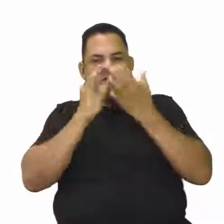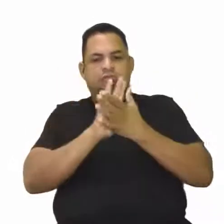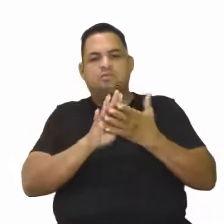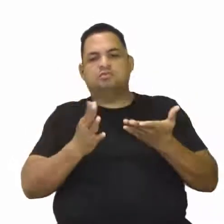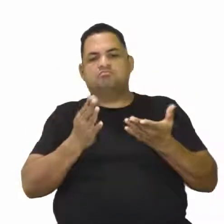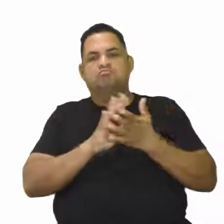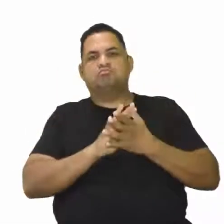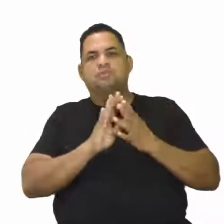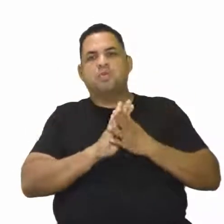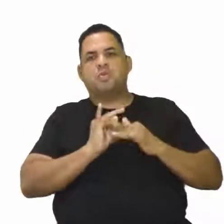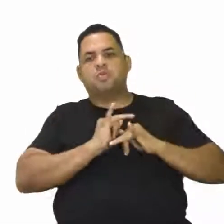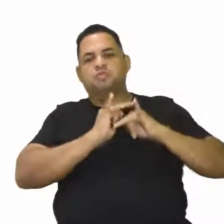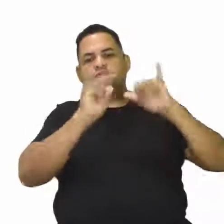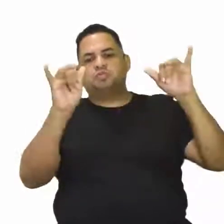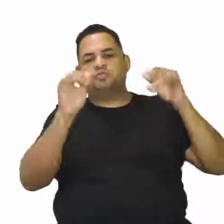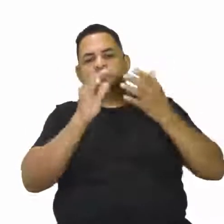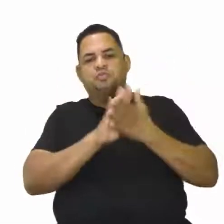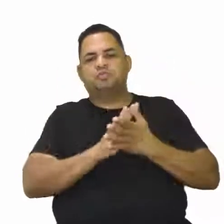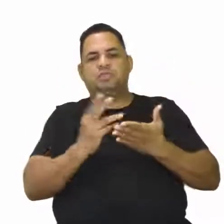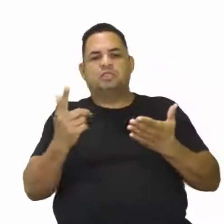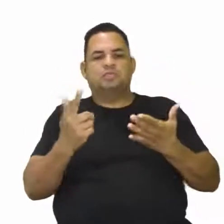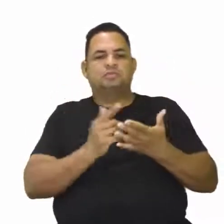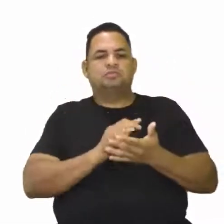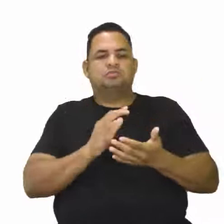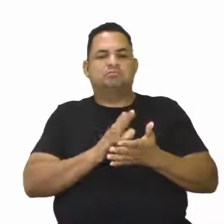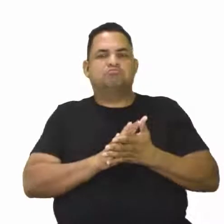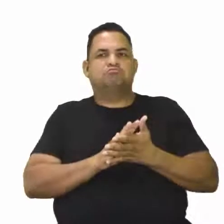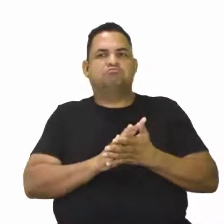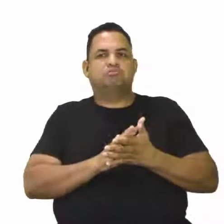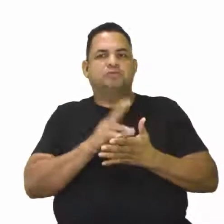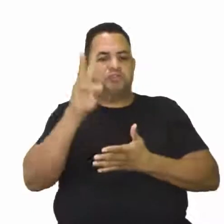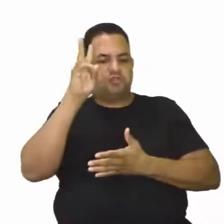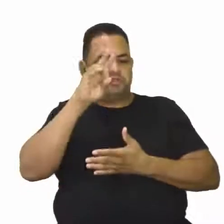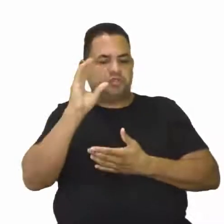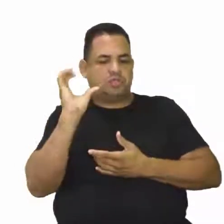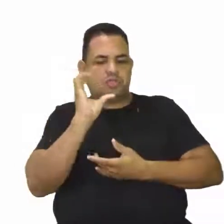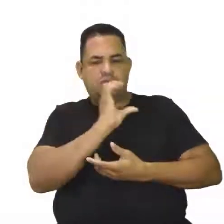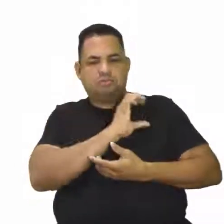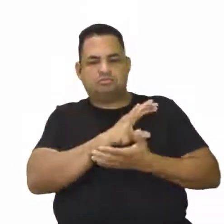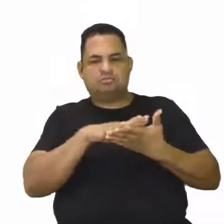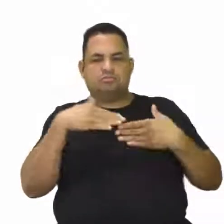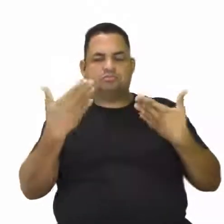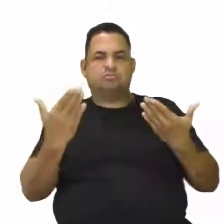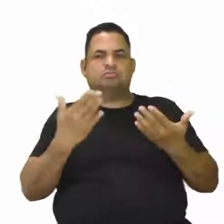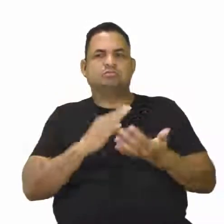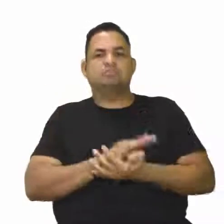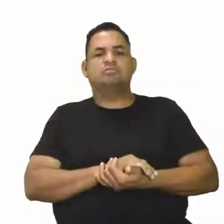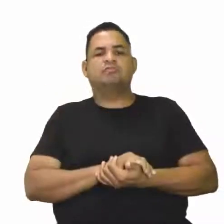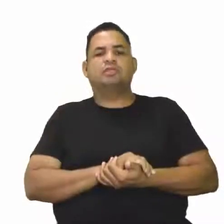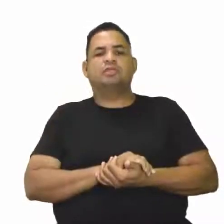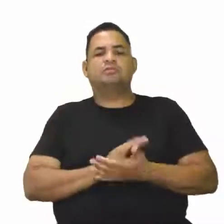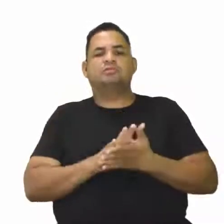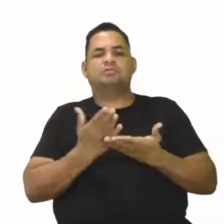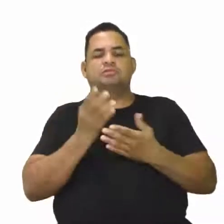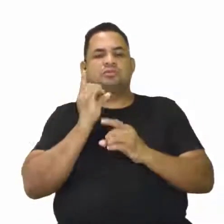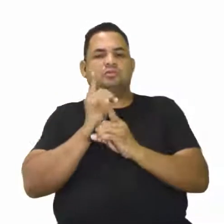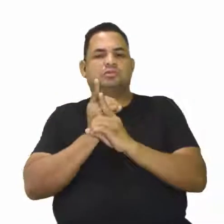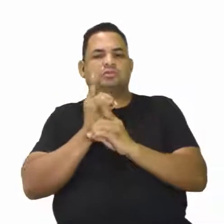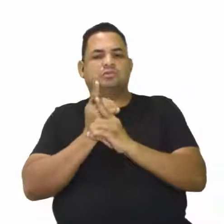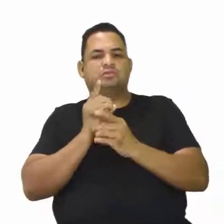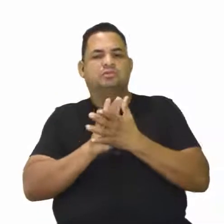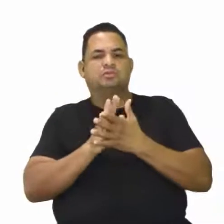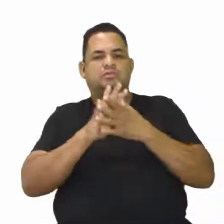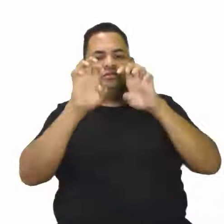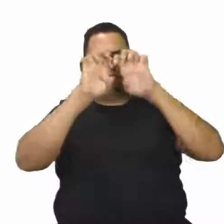de jornal, eles são relatos breves, e dentro desses relatos ou dessas notícias, vocês vão encontrar